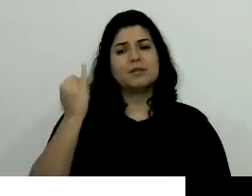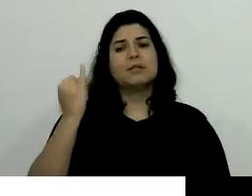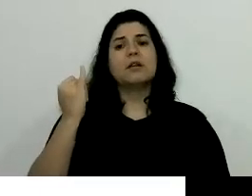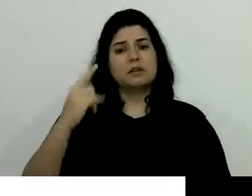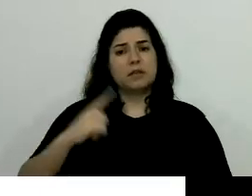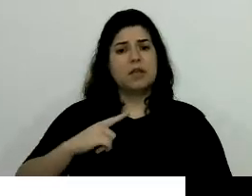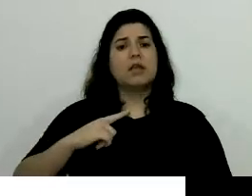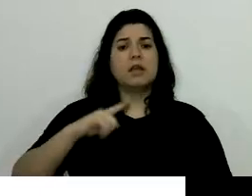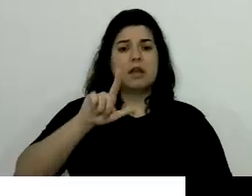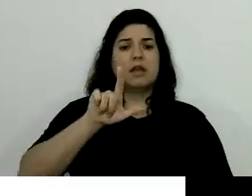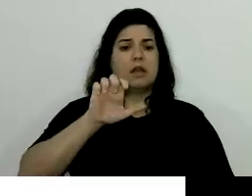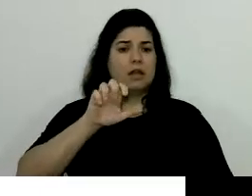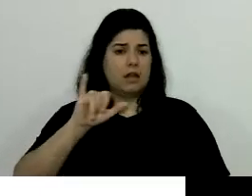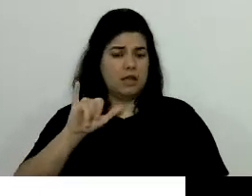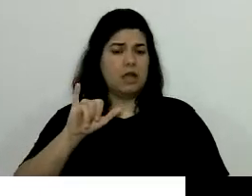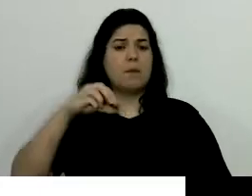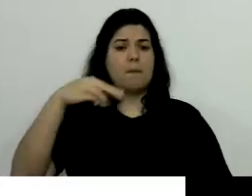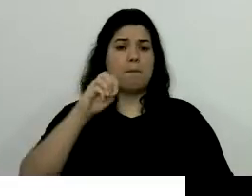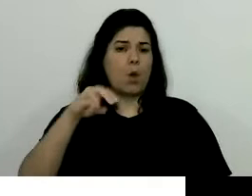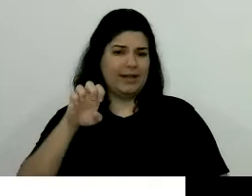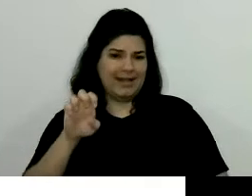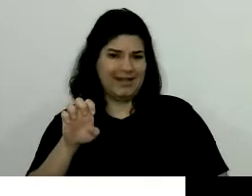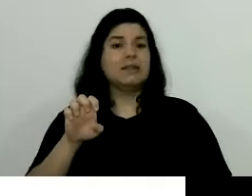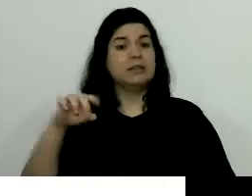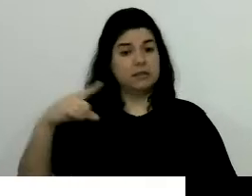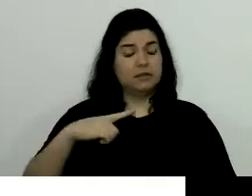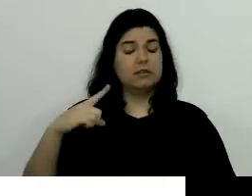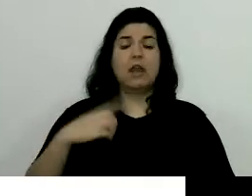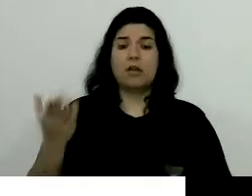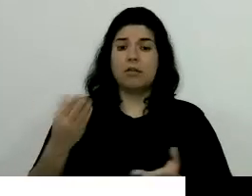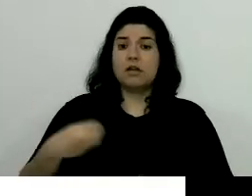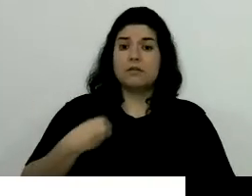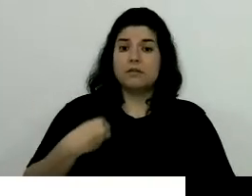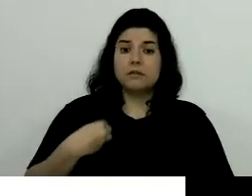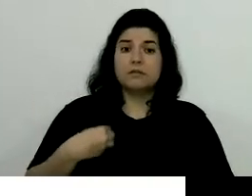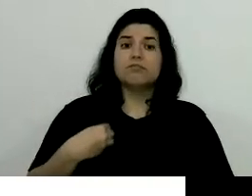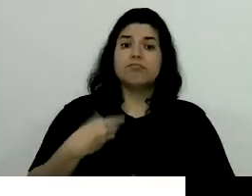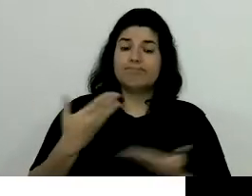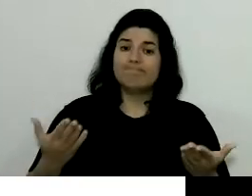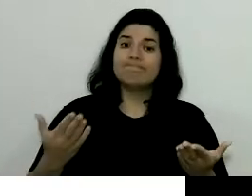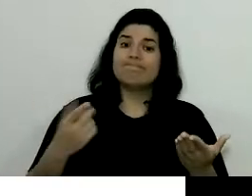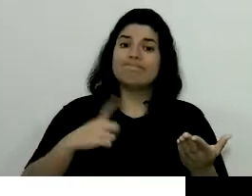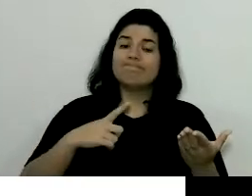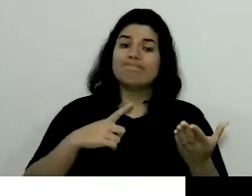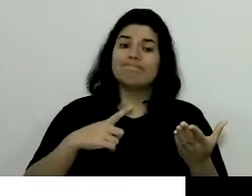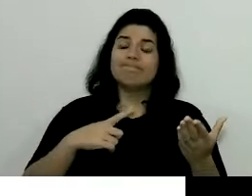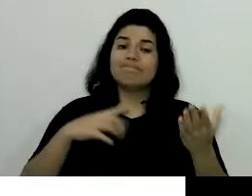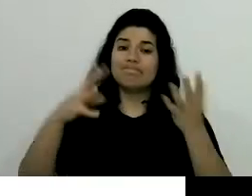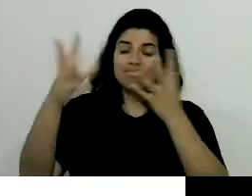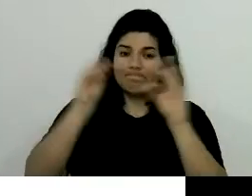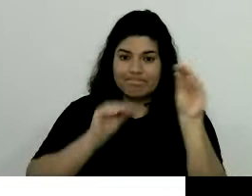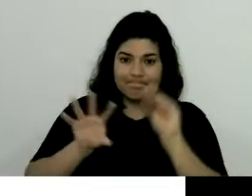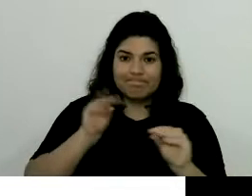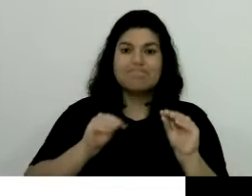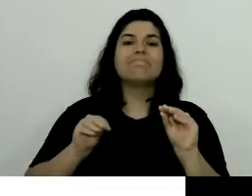Rouanet, nós estamos vivenciando e vivendo, né, um momento de desmonte, né? E eu digo que todo